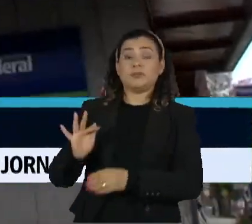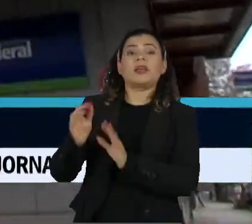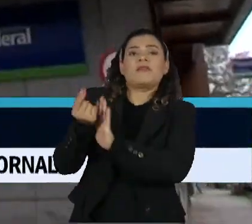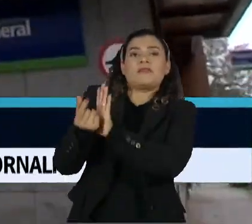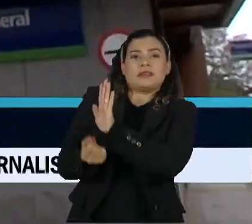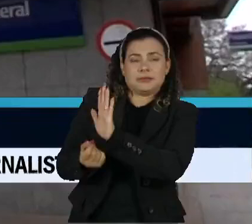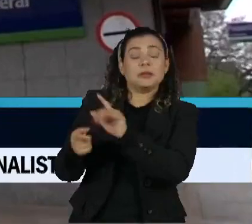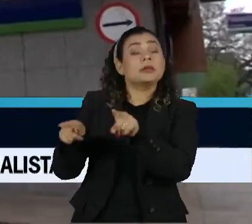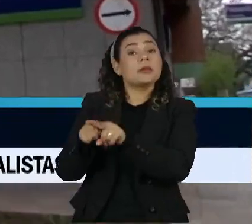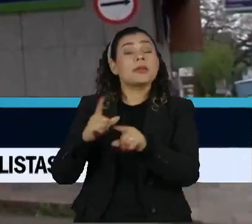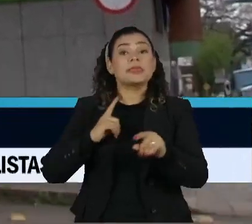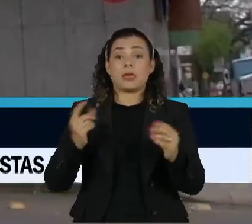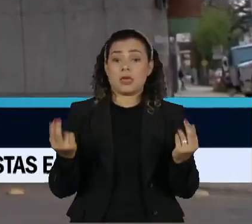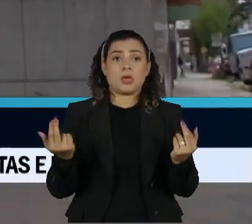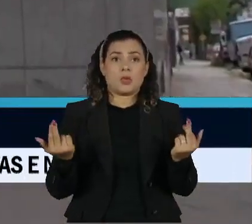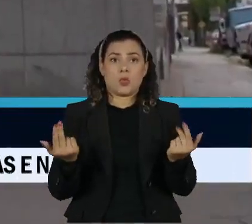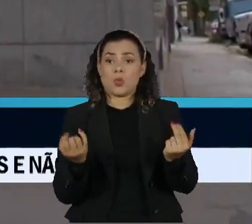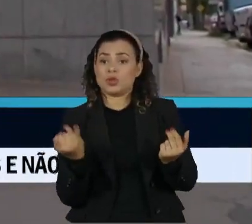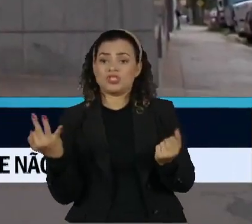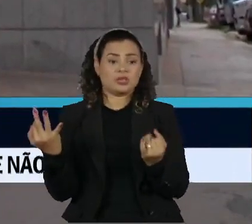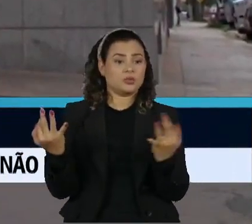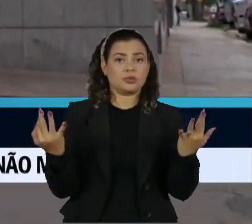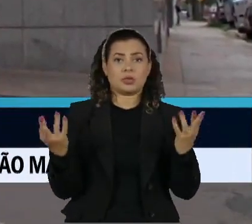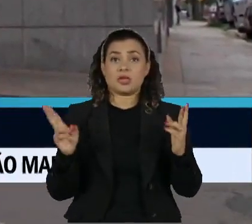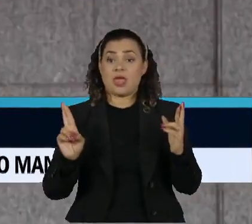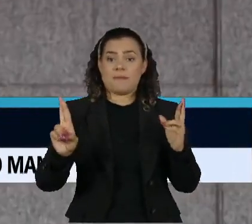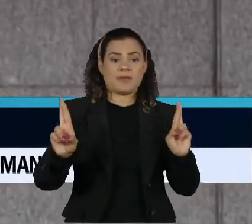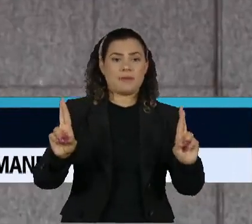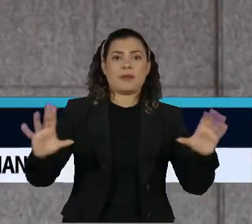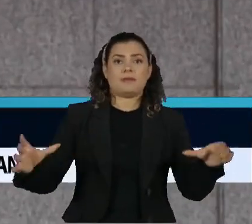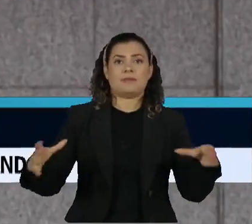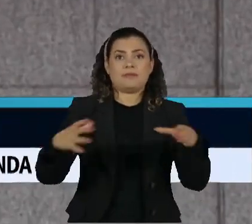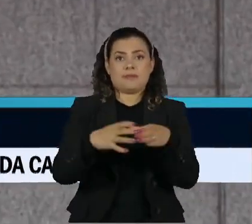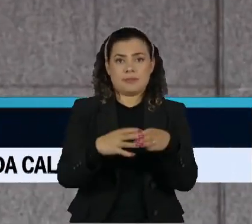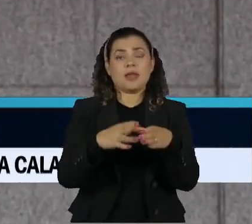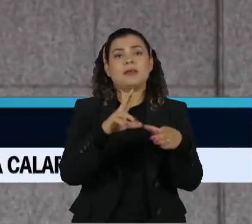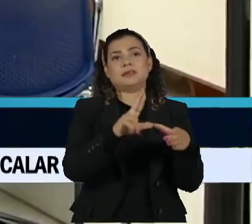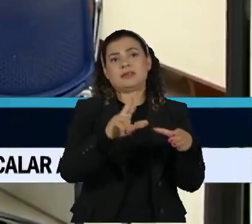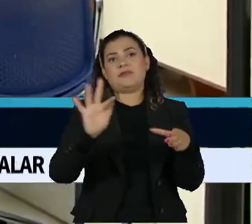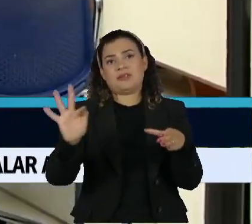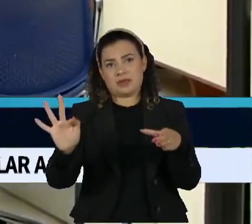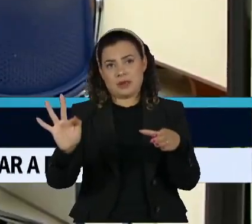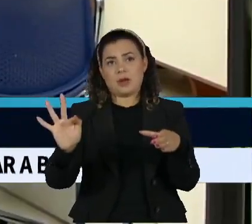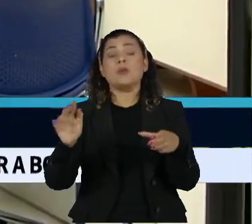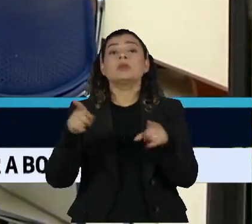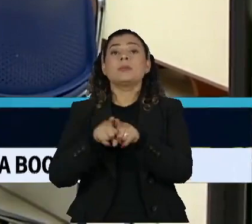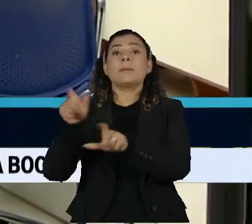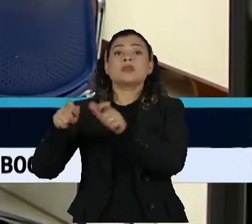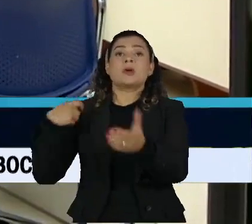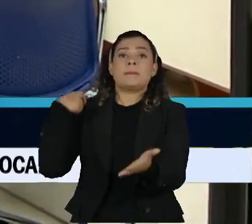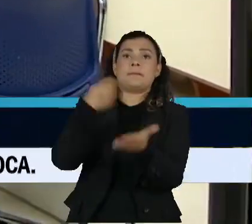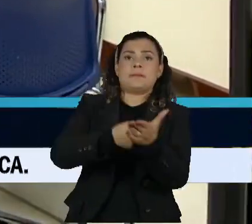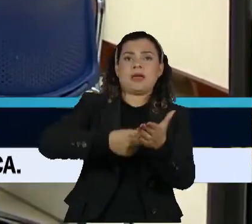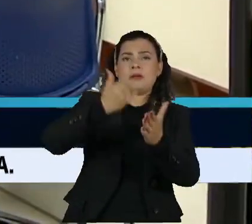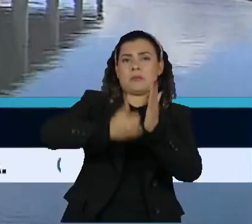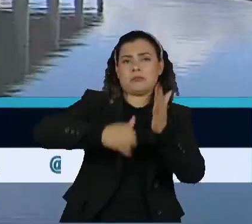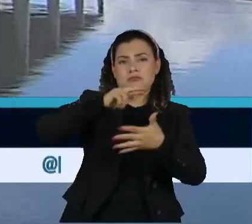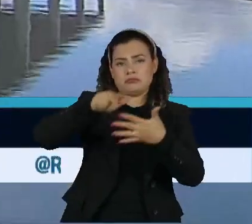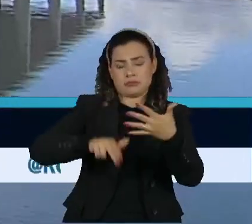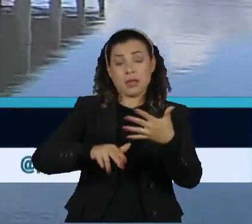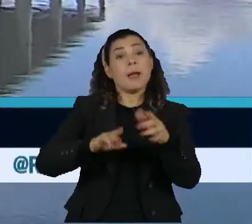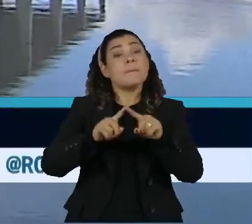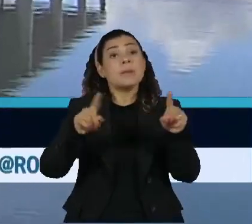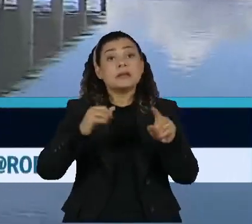em partes iguais, por representantes dos contribuintes e da Receita Federal. Agora, por lei, quando